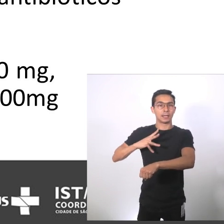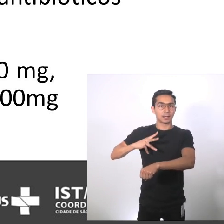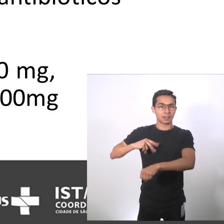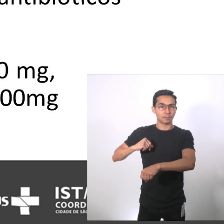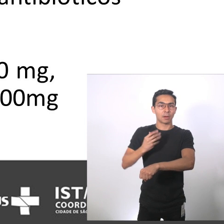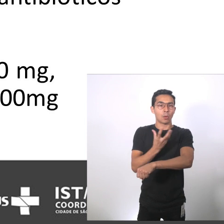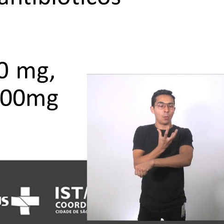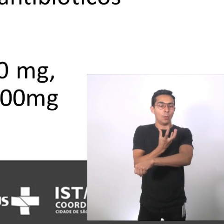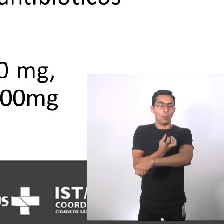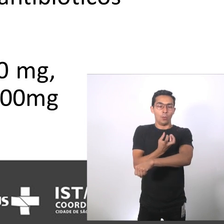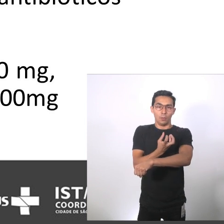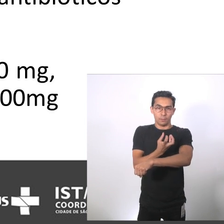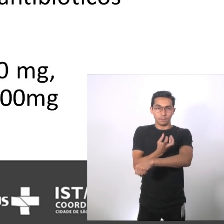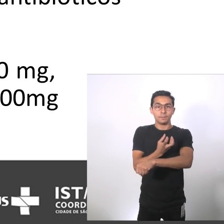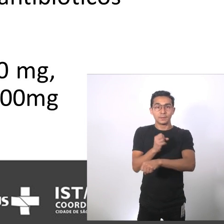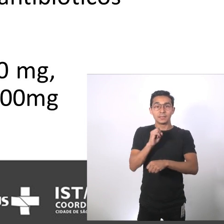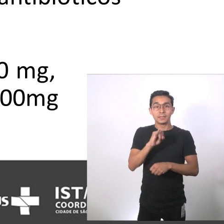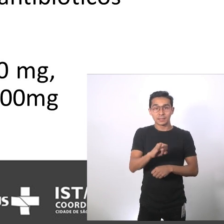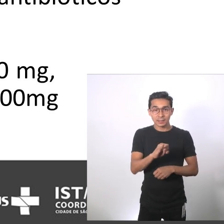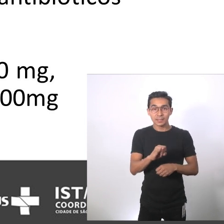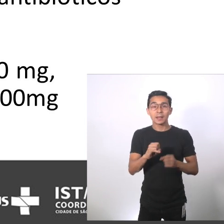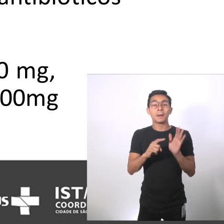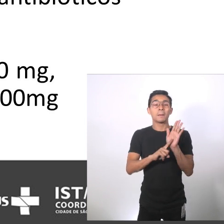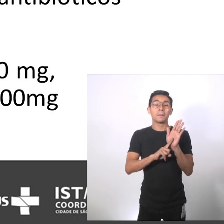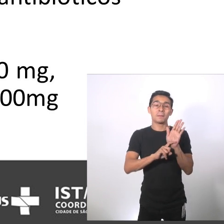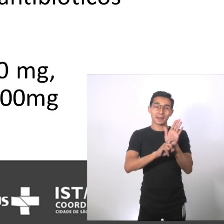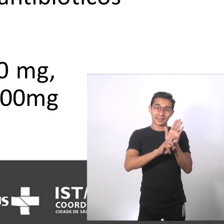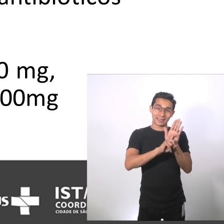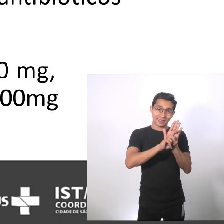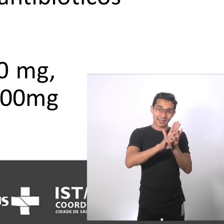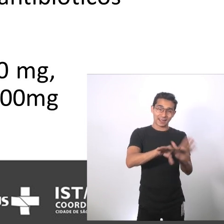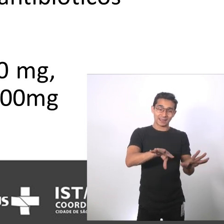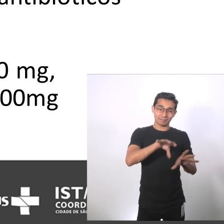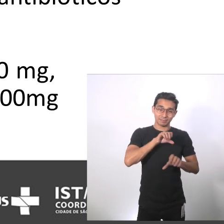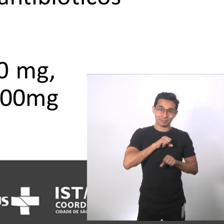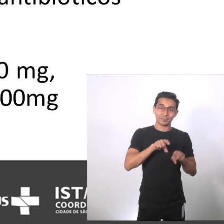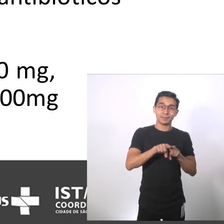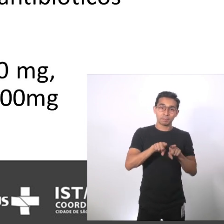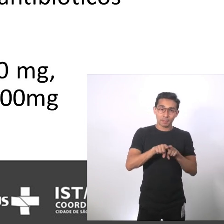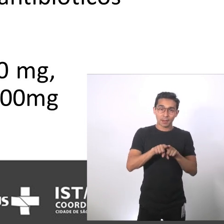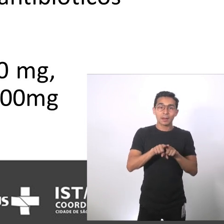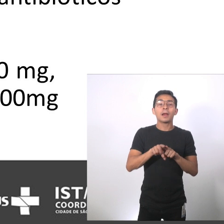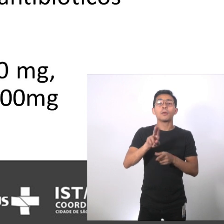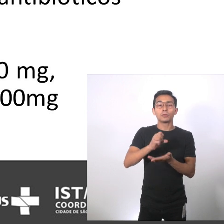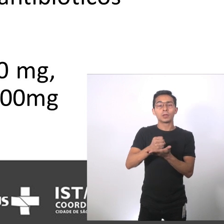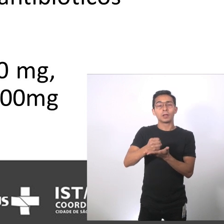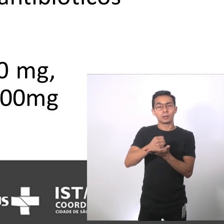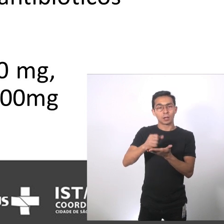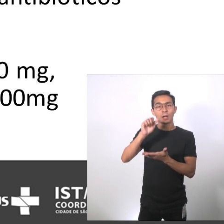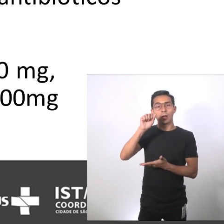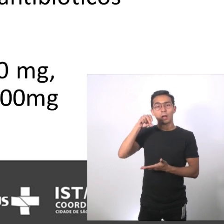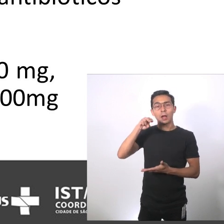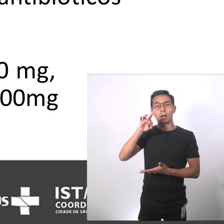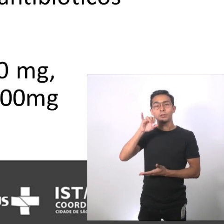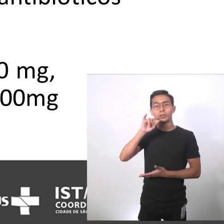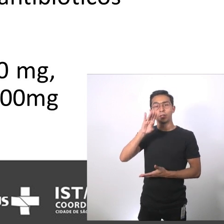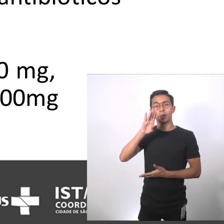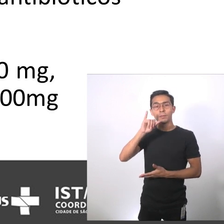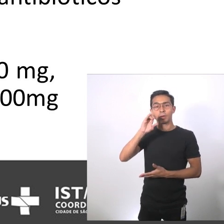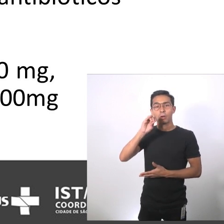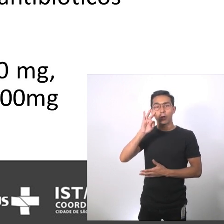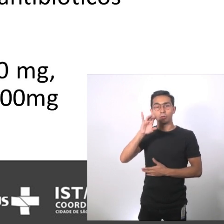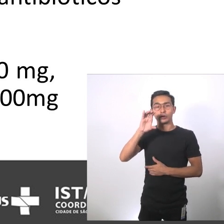infecção bacteriana secundária, a gente vai tratar com antibiótico, não vai usar antibiótico profilático. No caso de